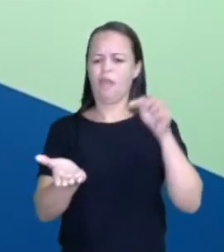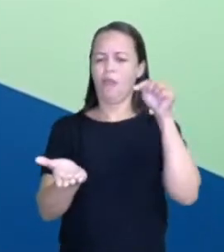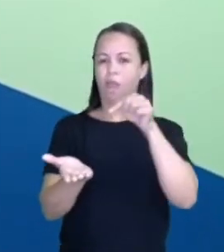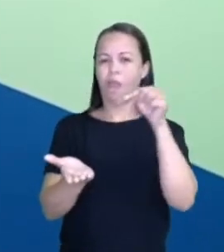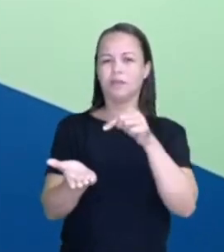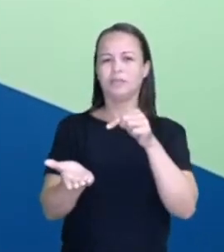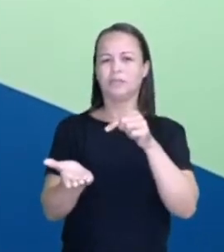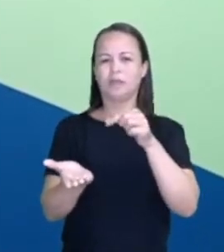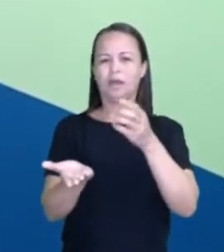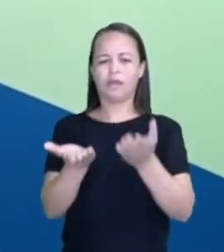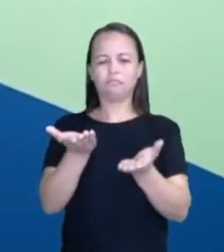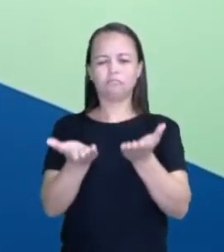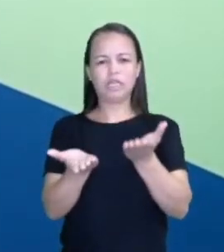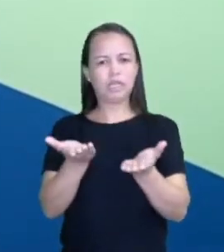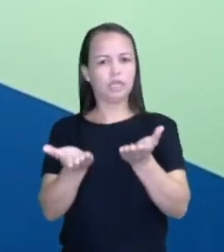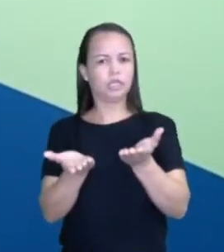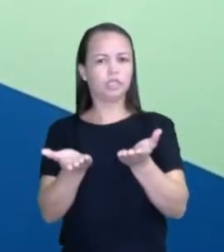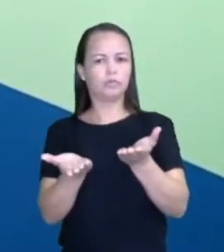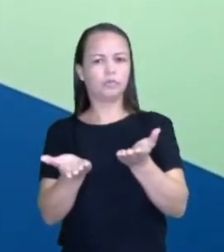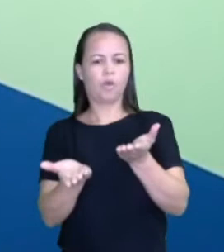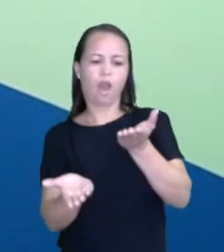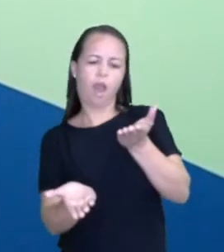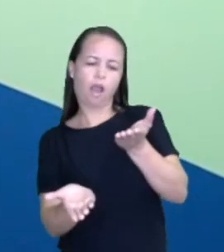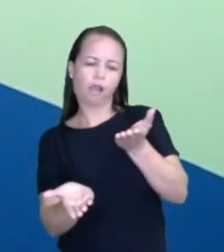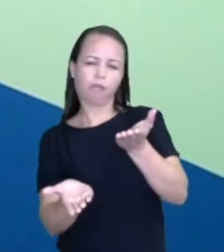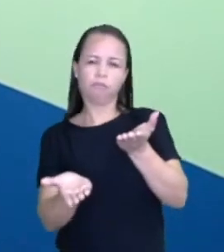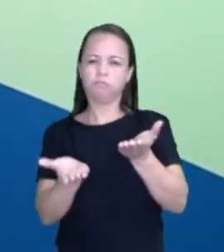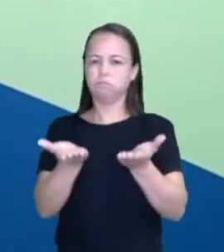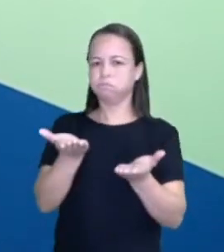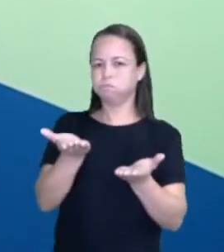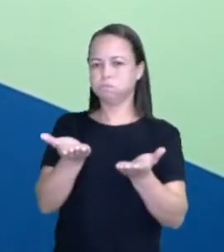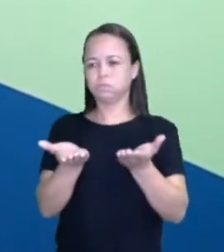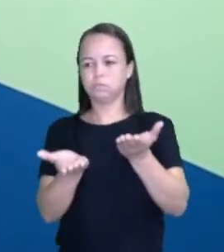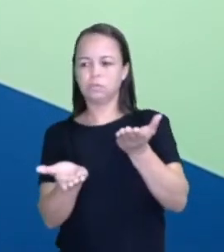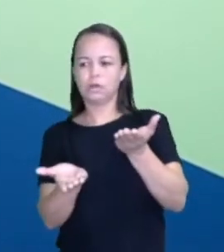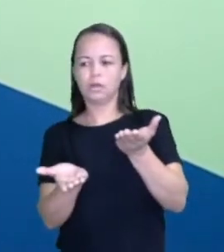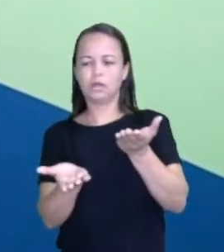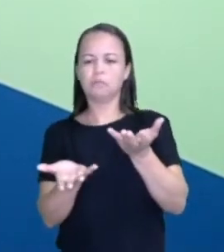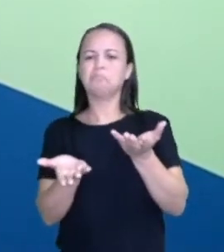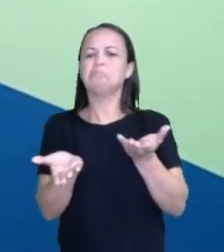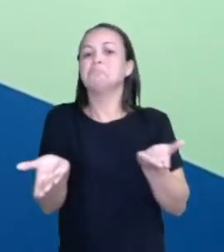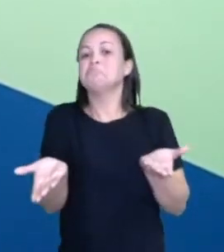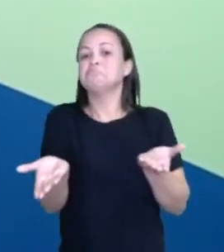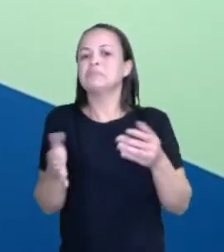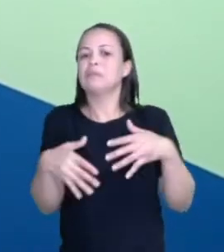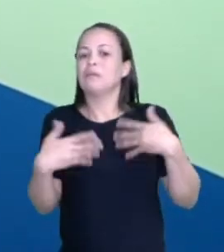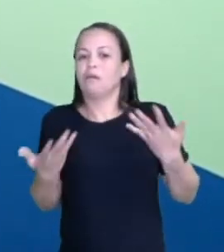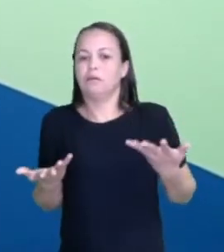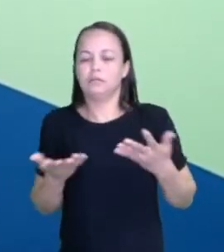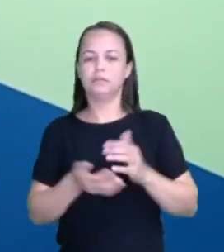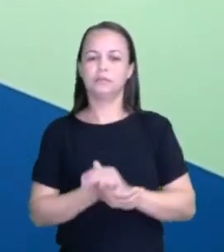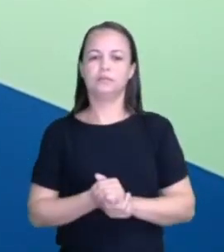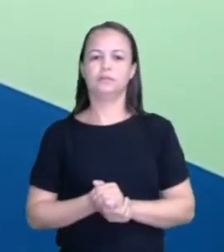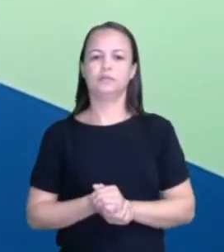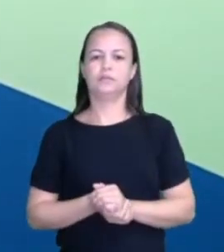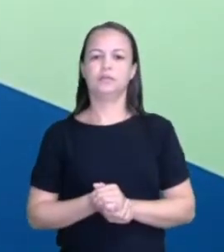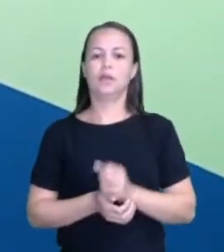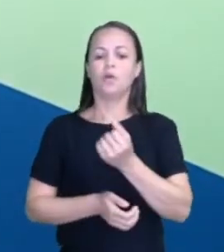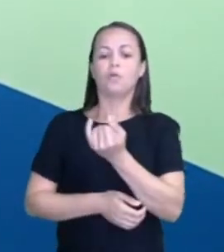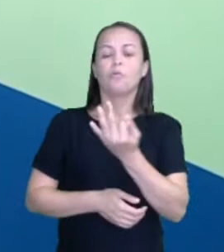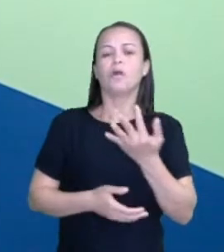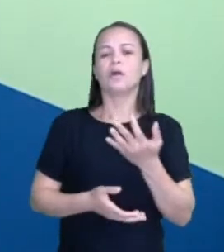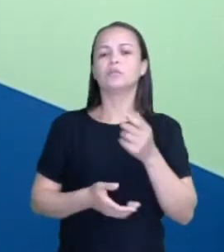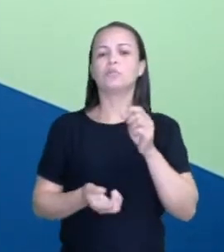está em equilíbrio? Um lado está mais pesado que o outro? E agora? Quanto é